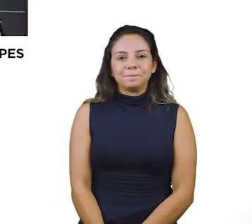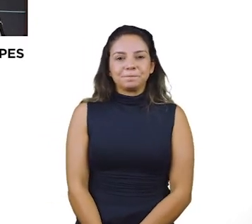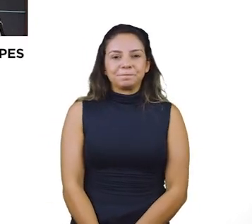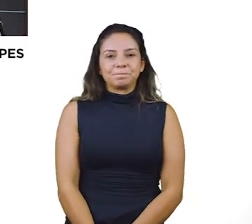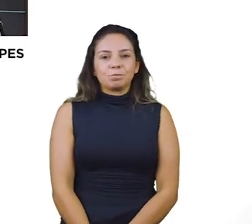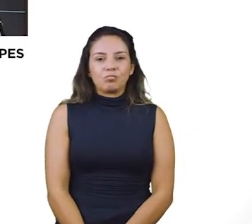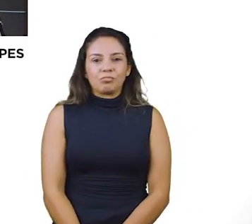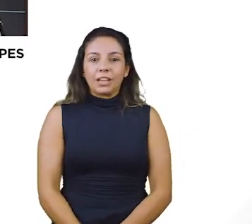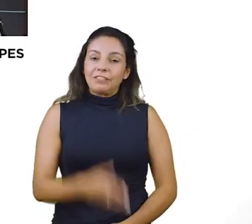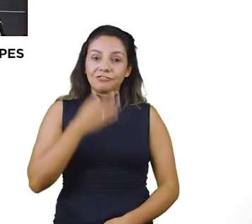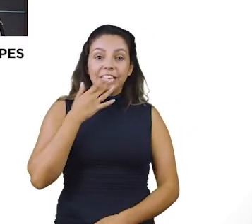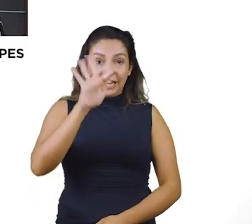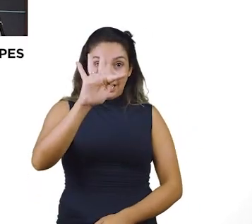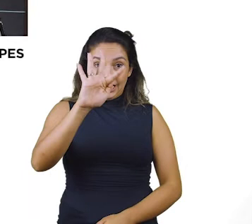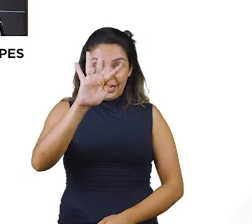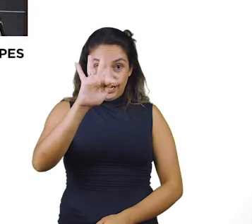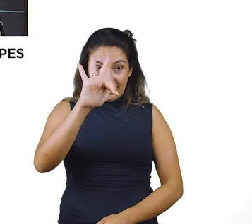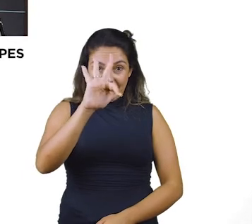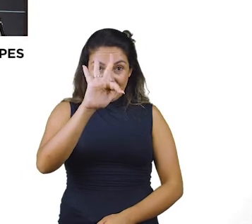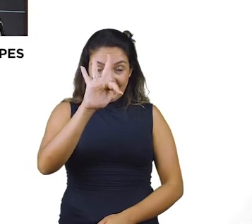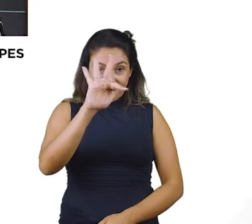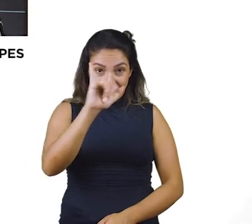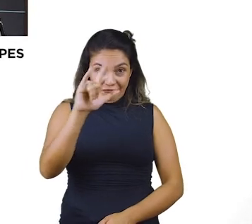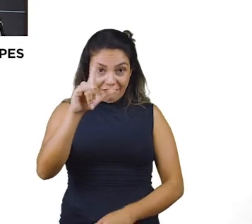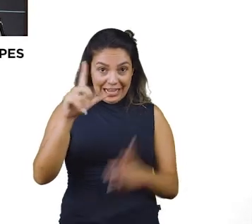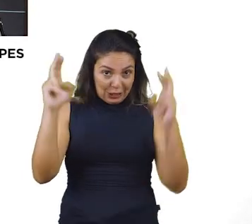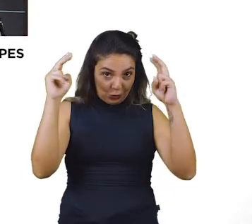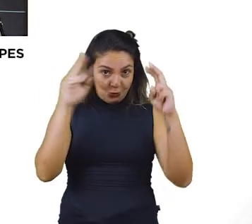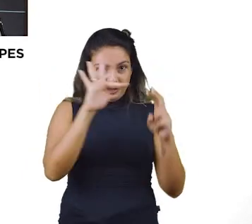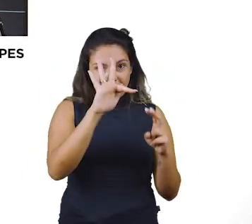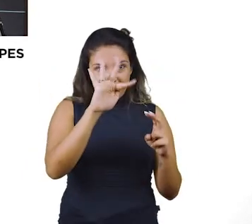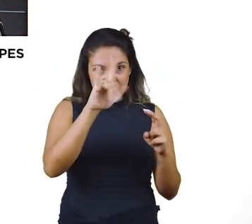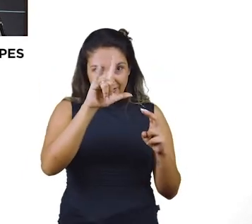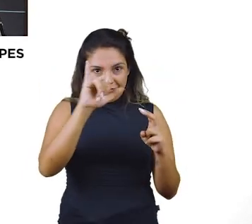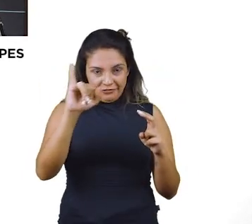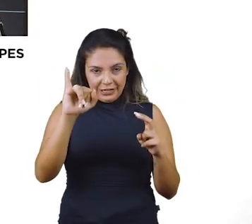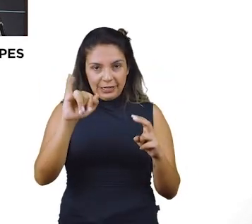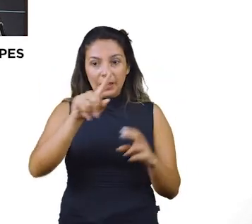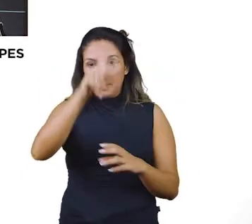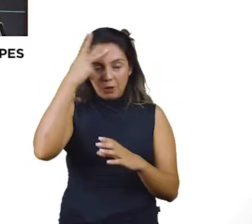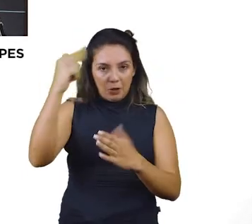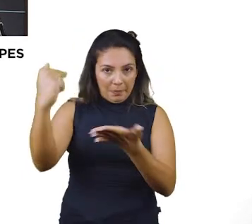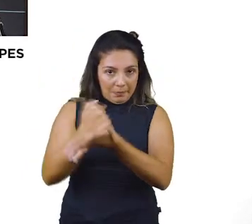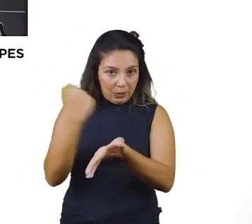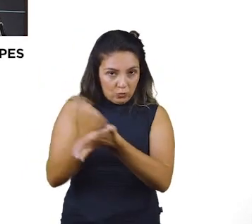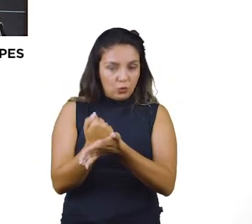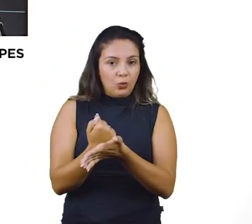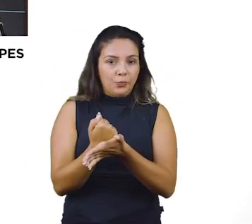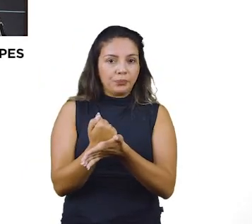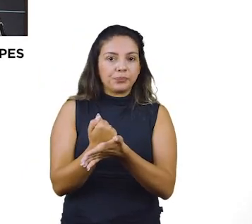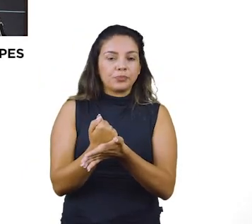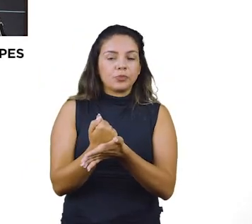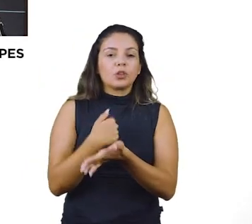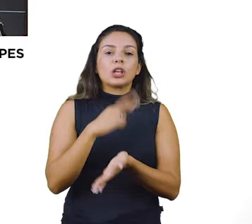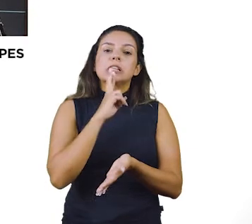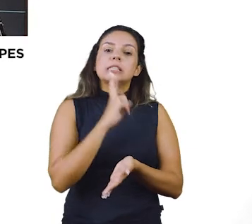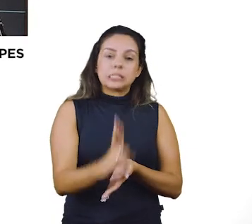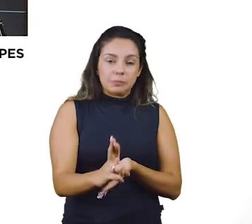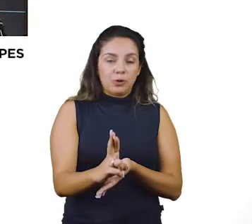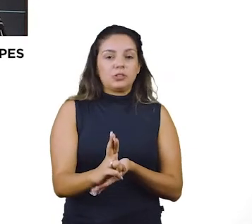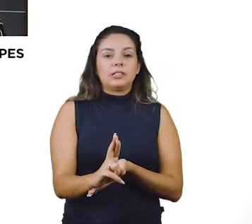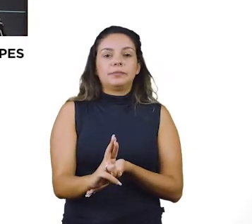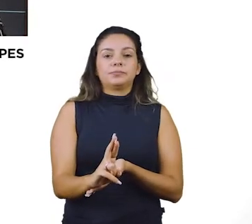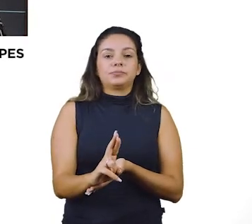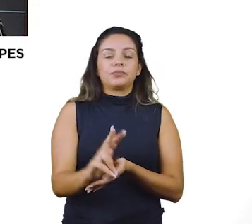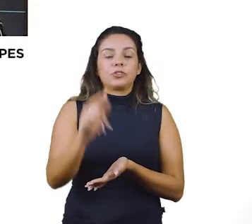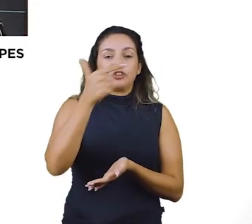E falando em Iaraxá, Norma Neres tem uma pergunta, quer saber como será a participação esse ano. A gente já tem acertado que será no dia 28